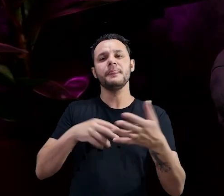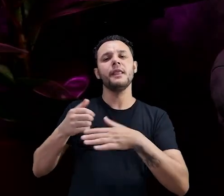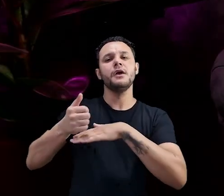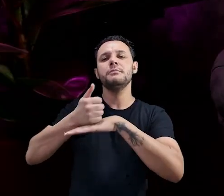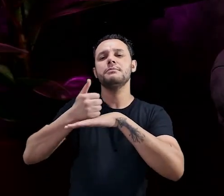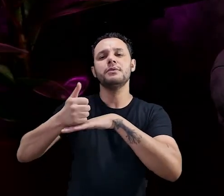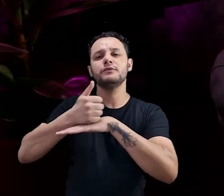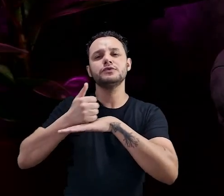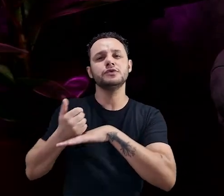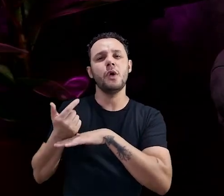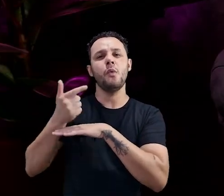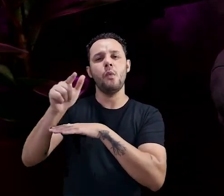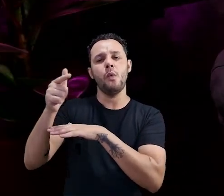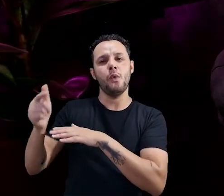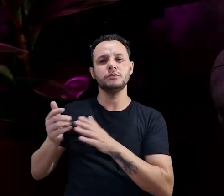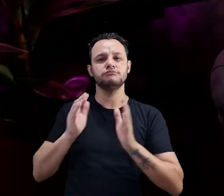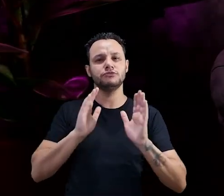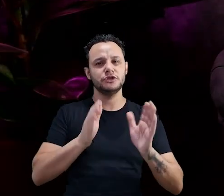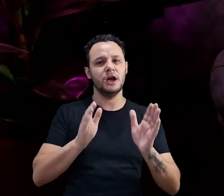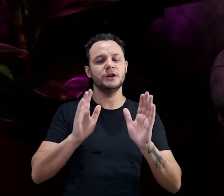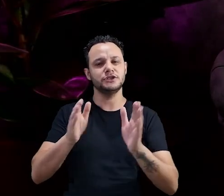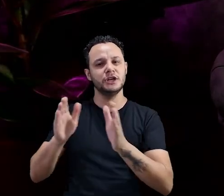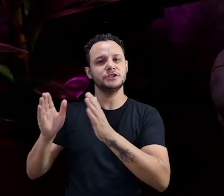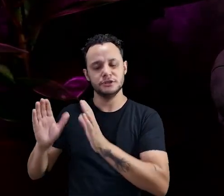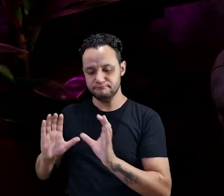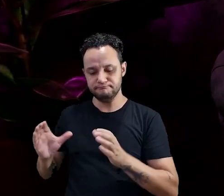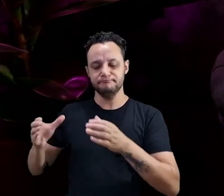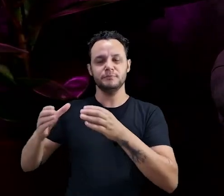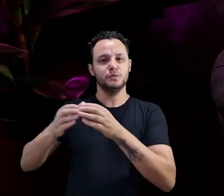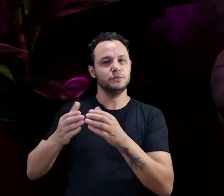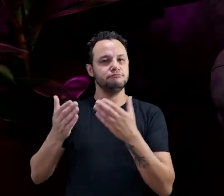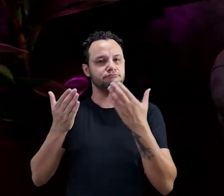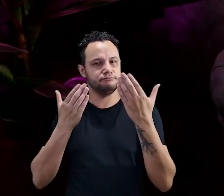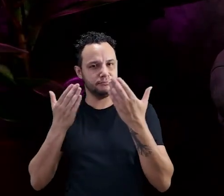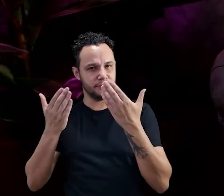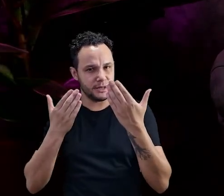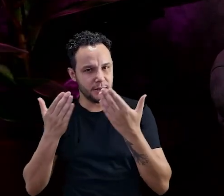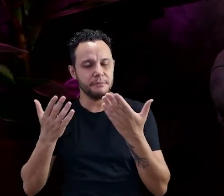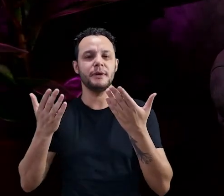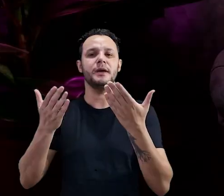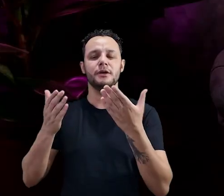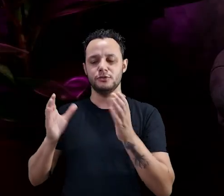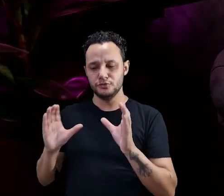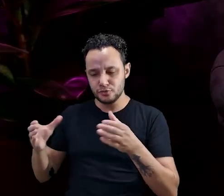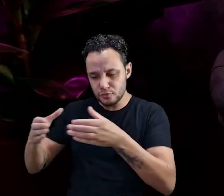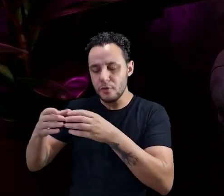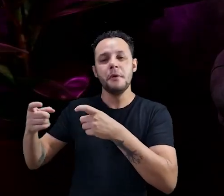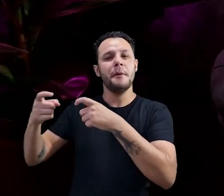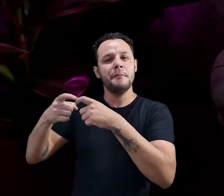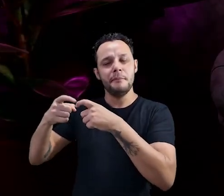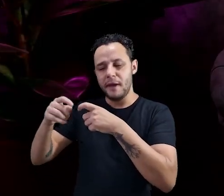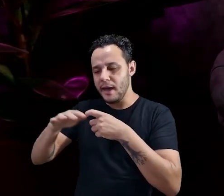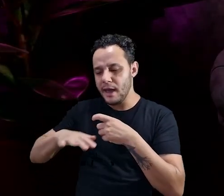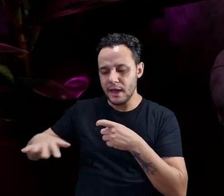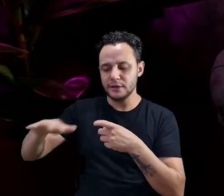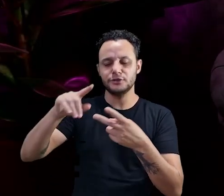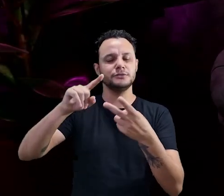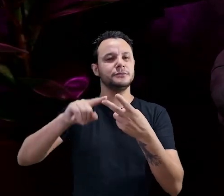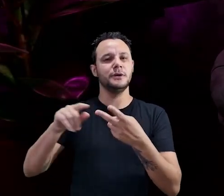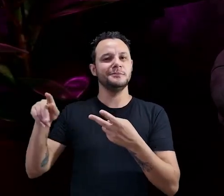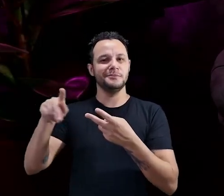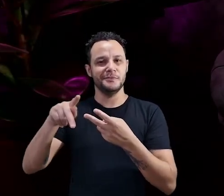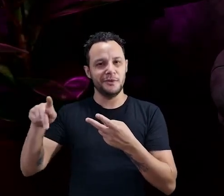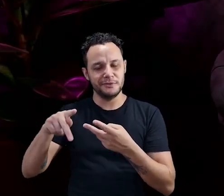profissionais que eventualmente trabalharem com essa criança, relatórios, né, a equipe terapêutica se houver de fora, a equipe